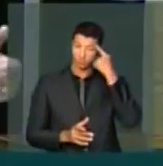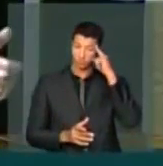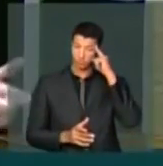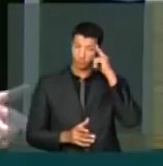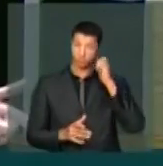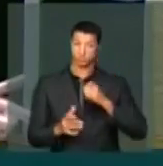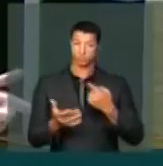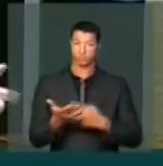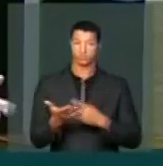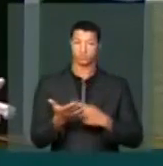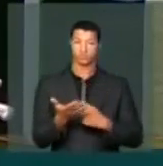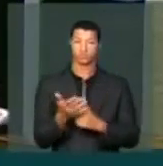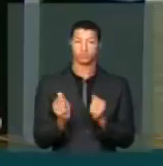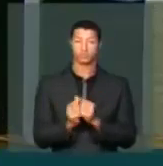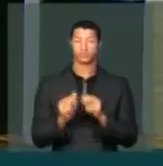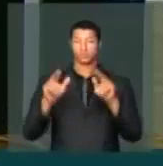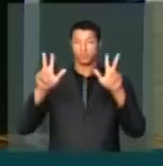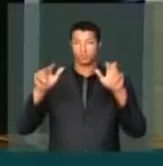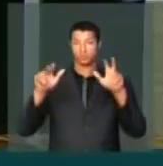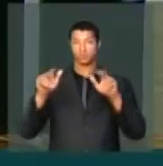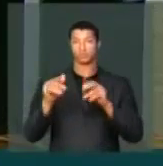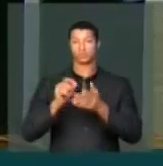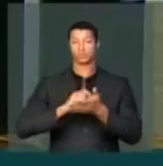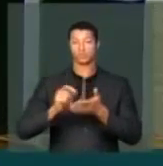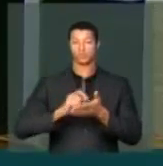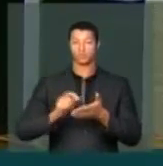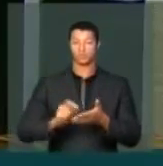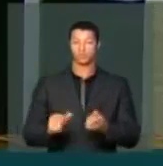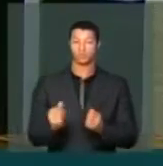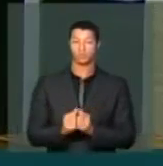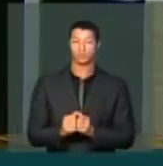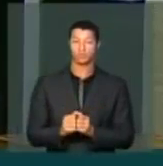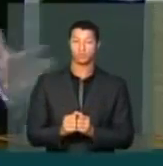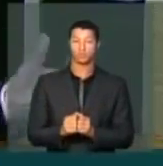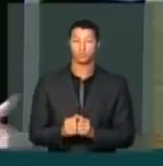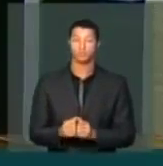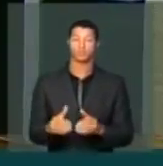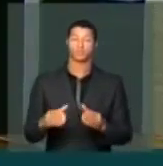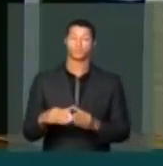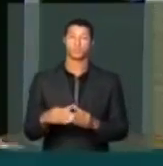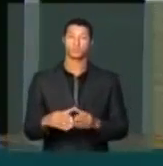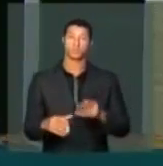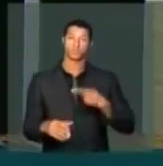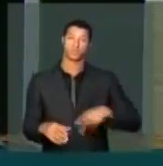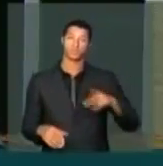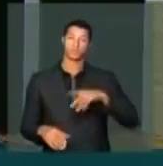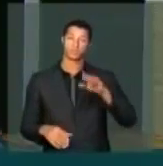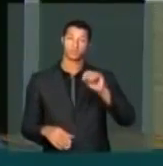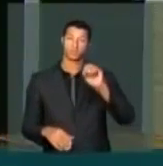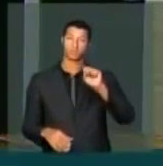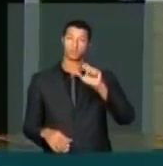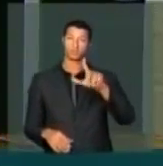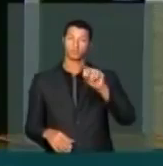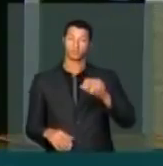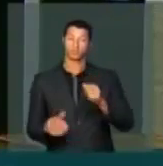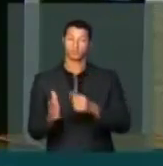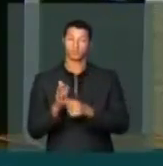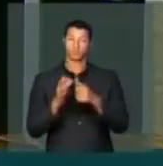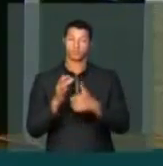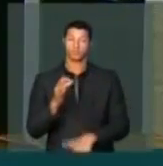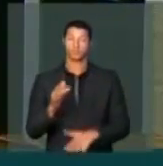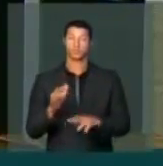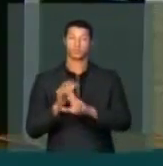ao compromisso com esse tema. Assinamos com este grupo de parlamentares em Oslo o